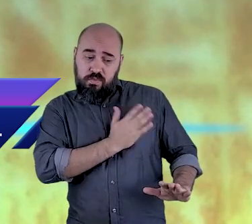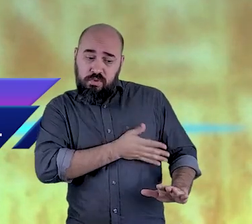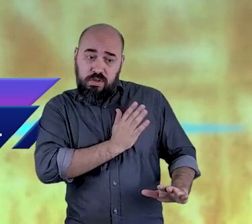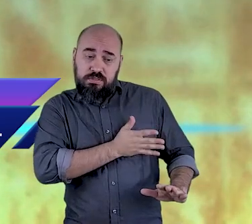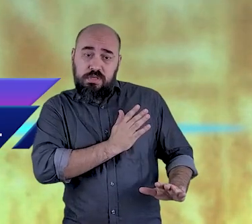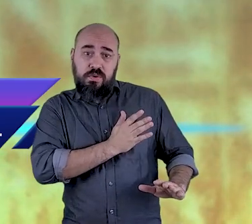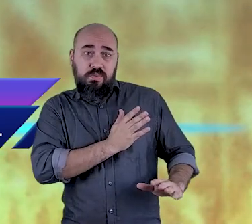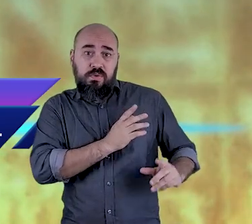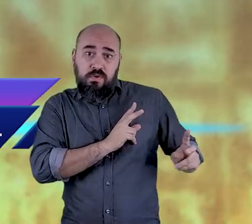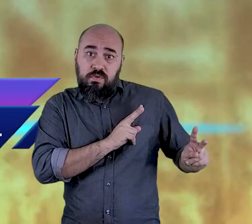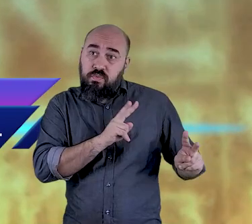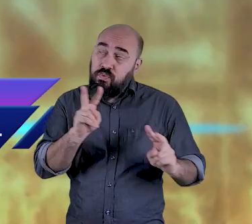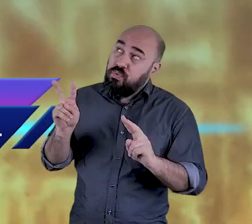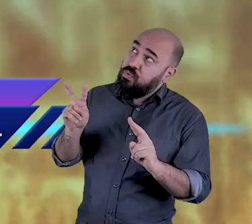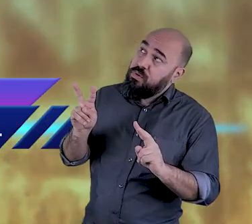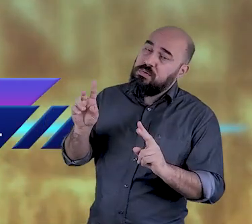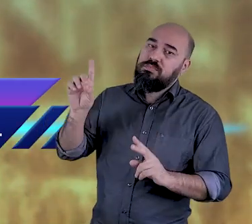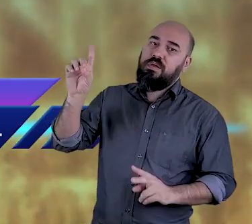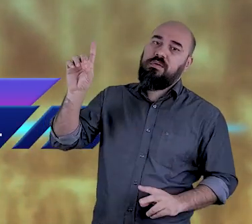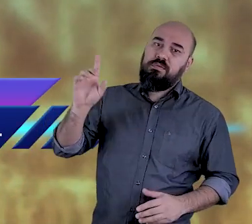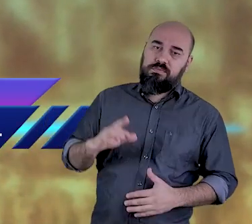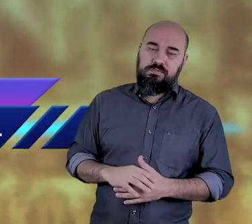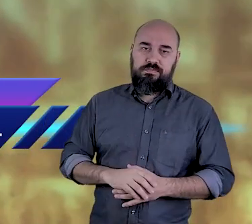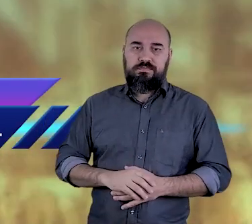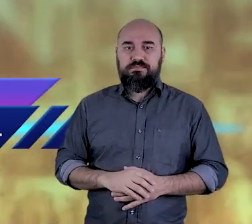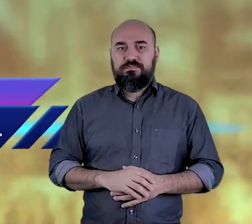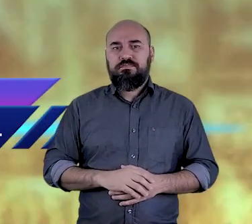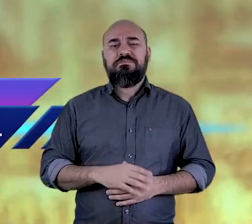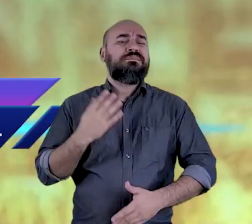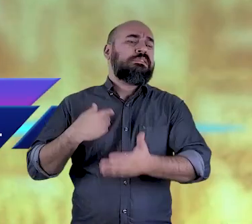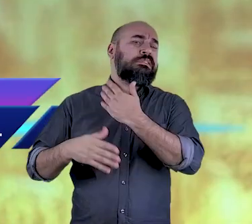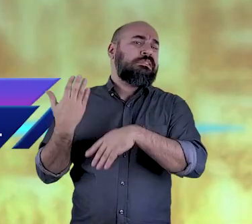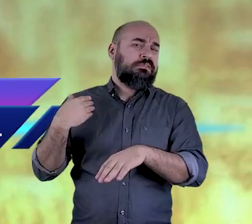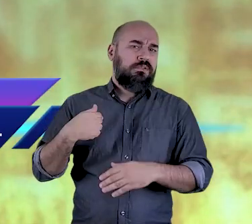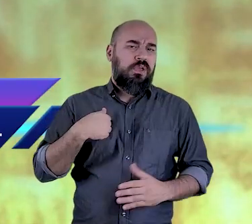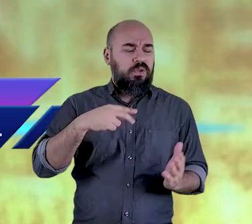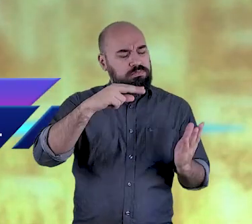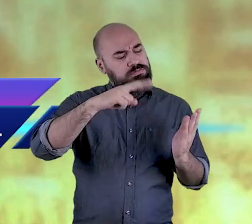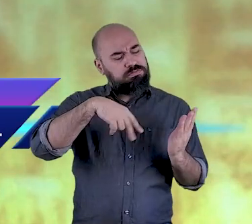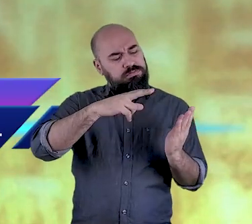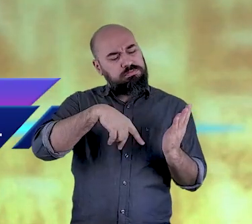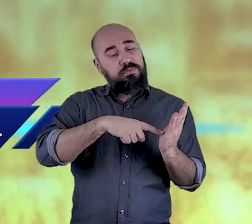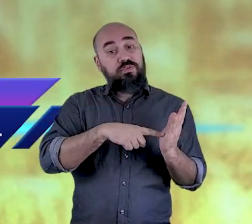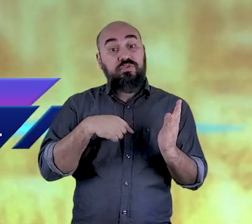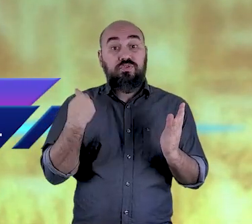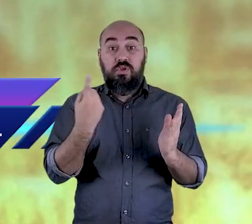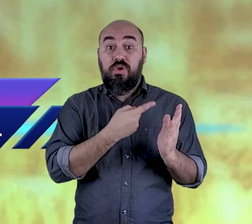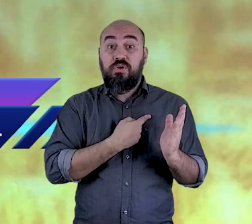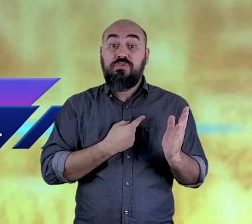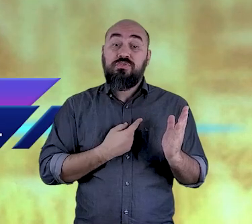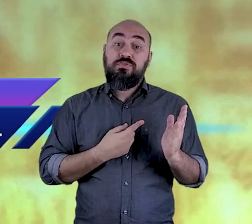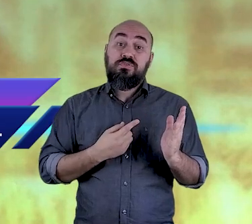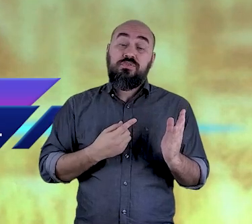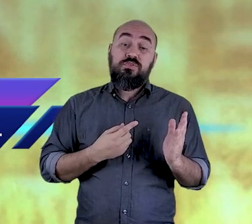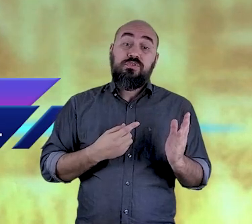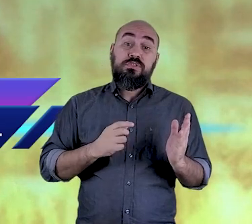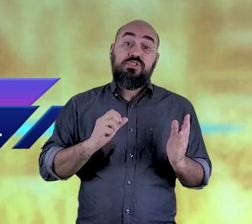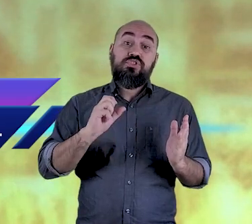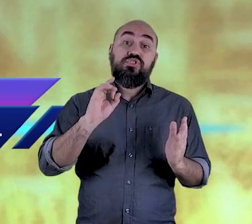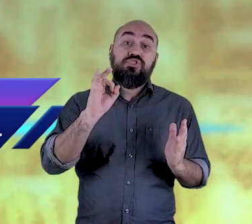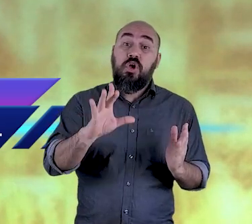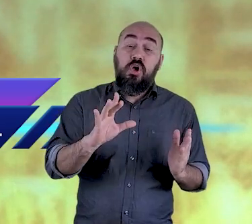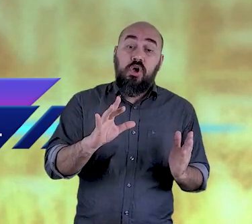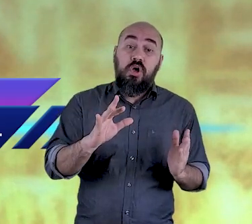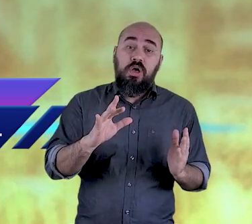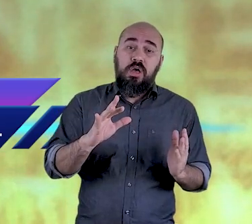coração até Deus uma vez li que só olhamos para cima quando estamos em baixo